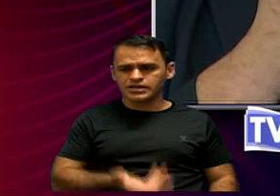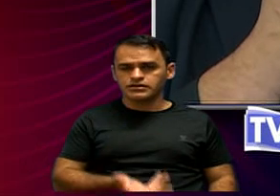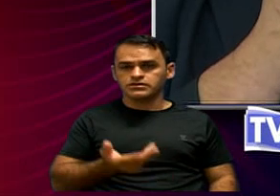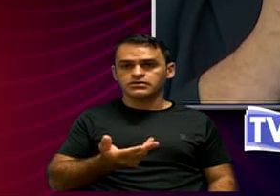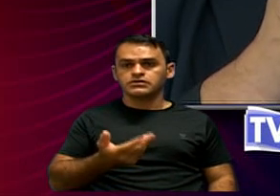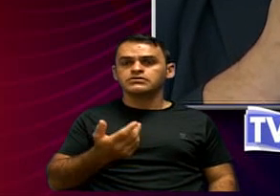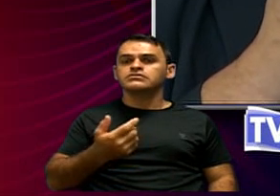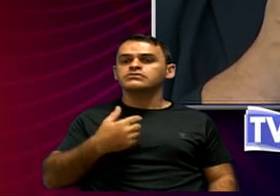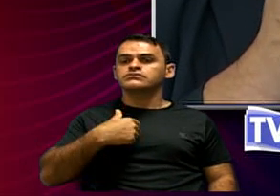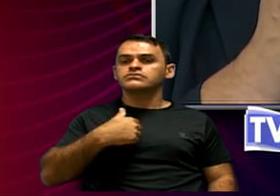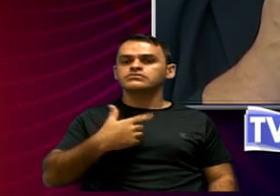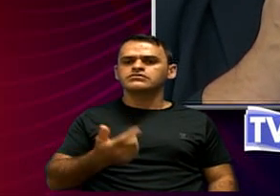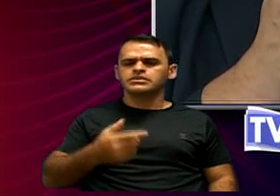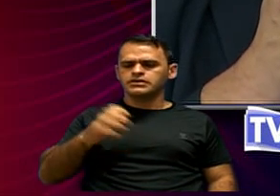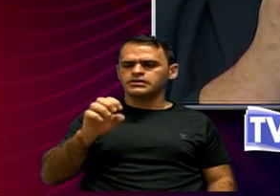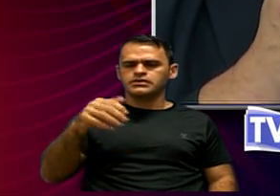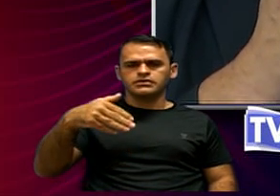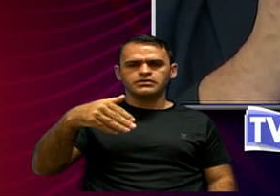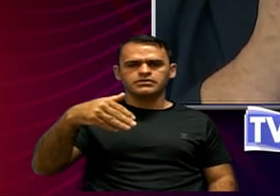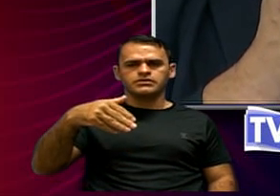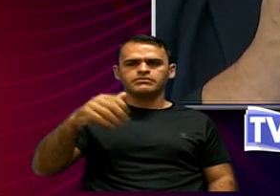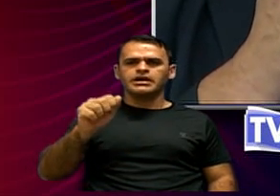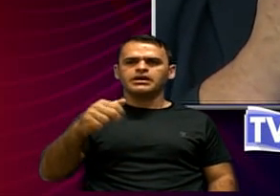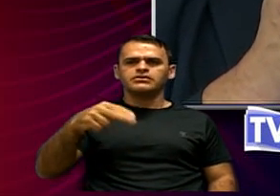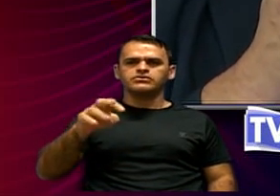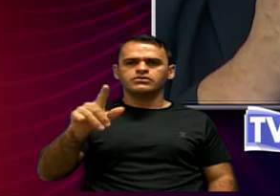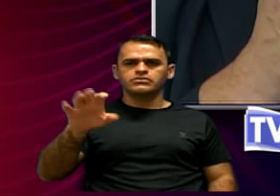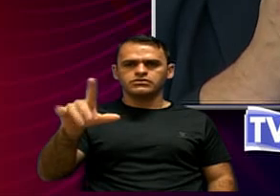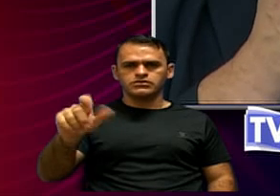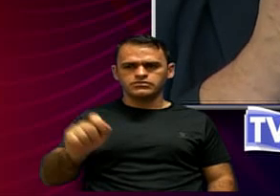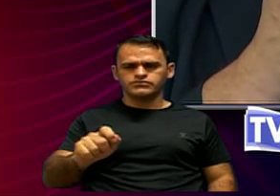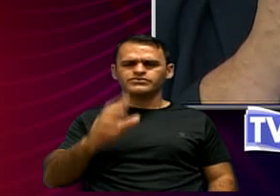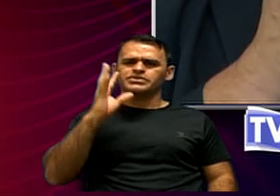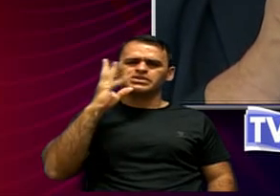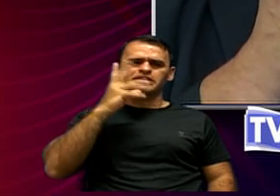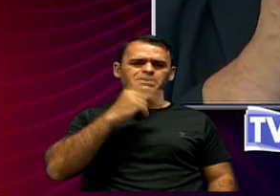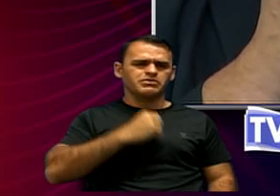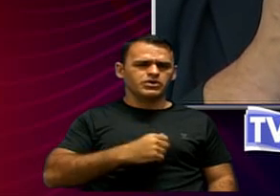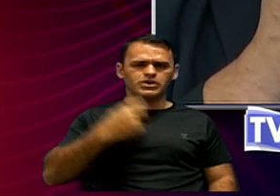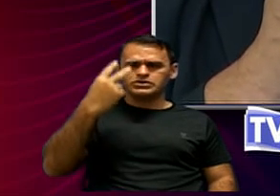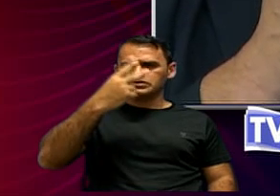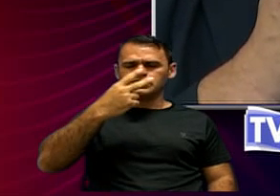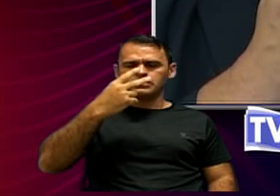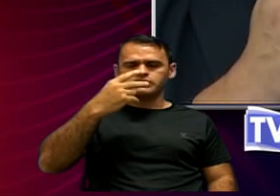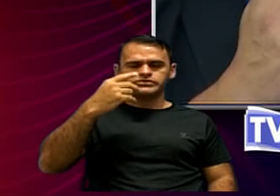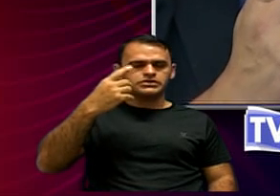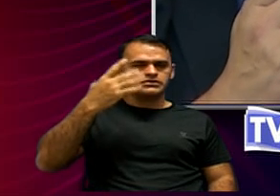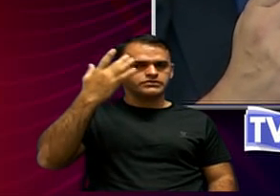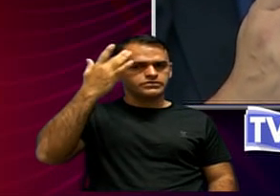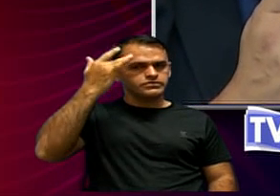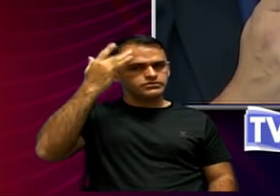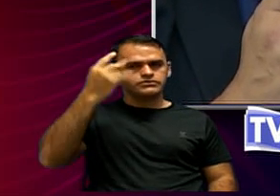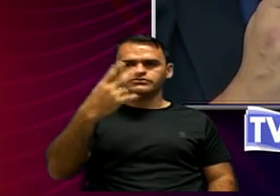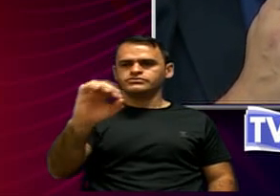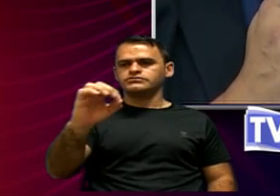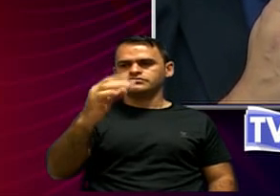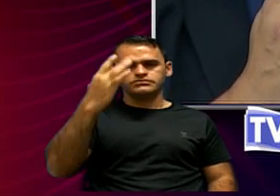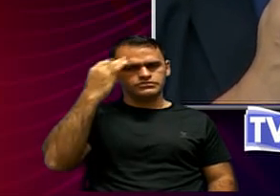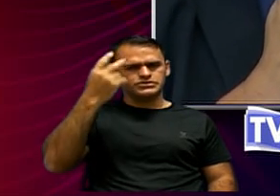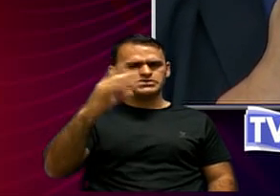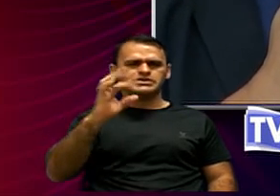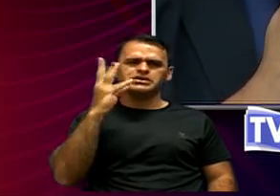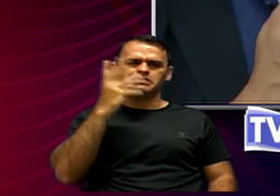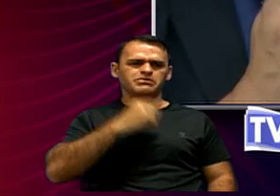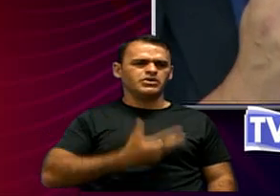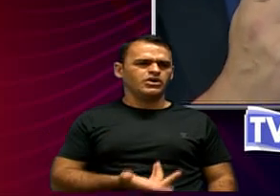Ele teve cobrando o caso da Emanuela. Faz 20 dias que está no regional, que a tíbia é quebrada e não leva do